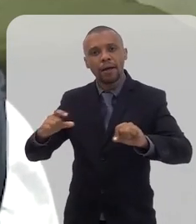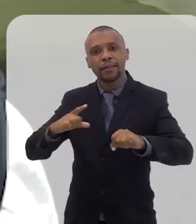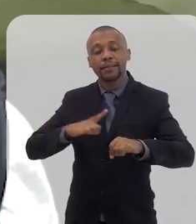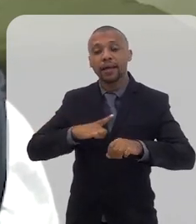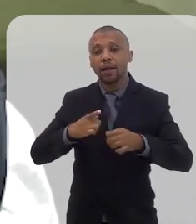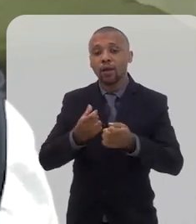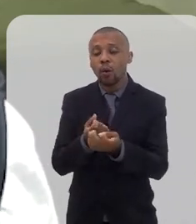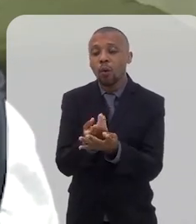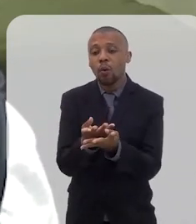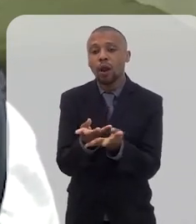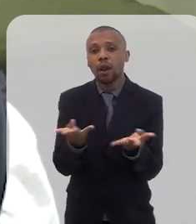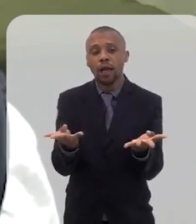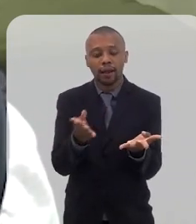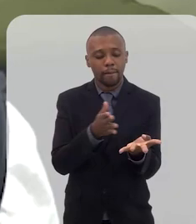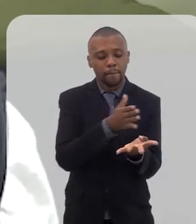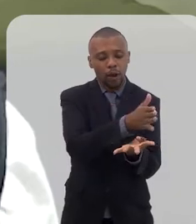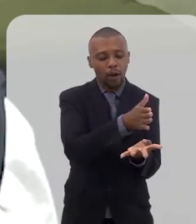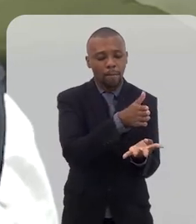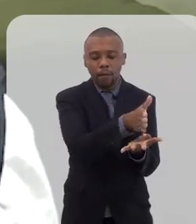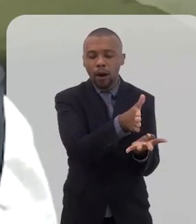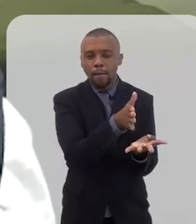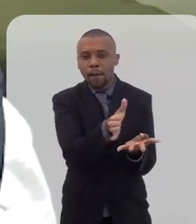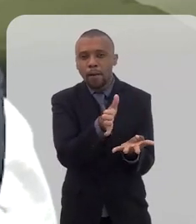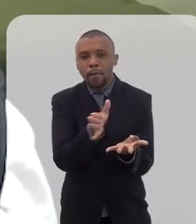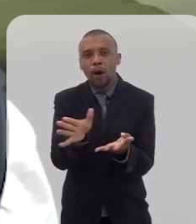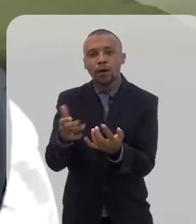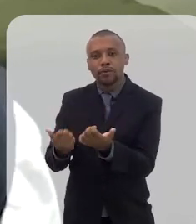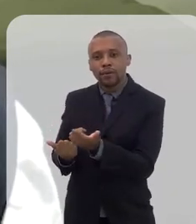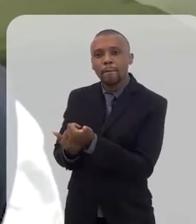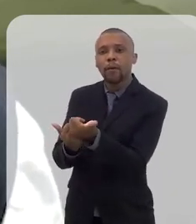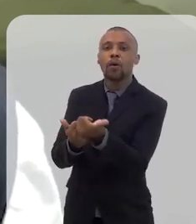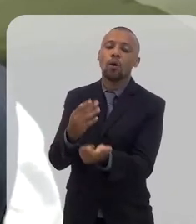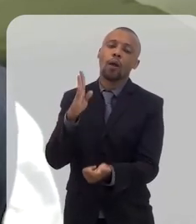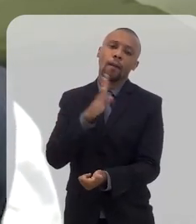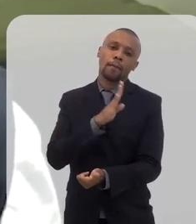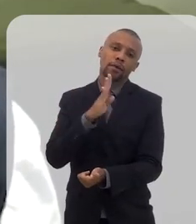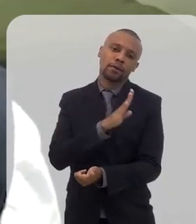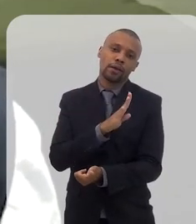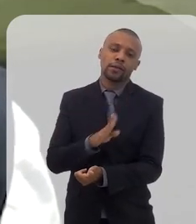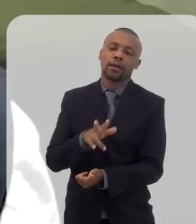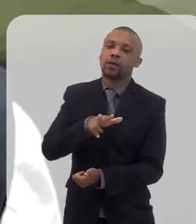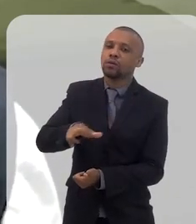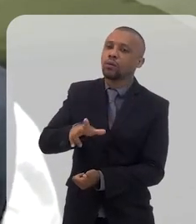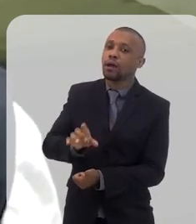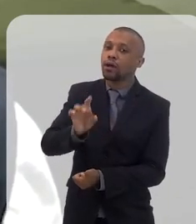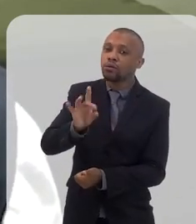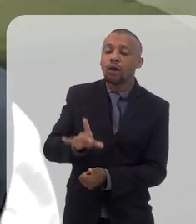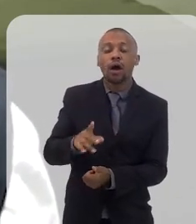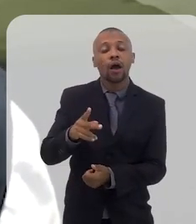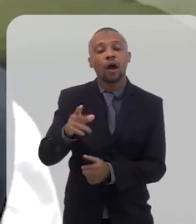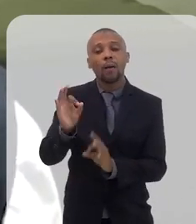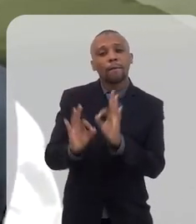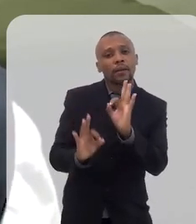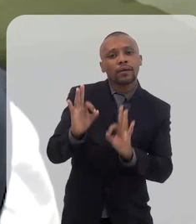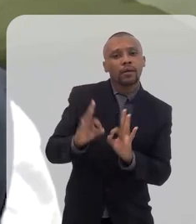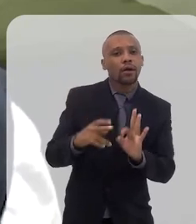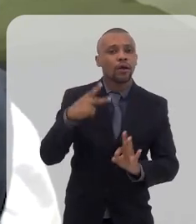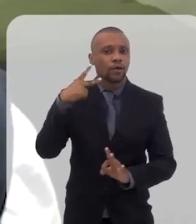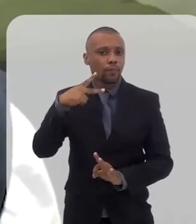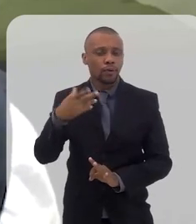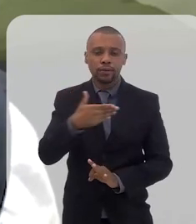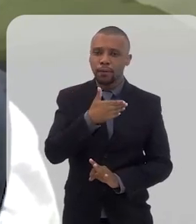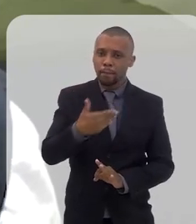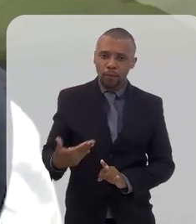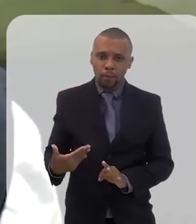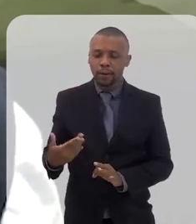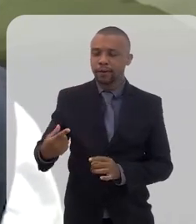muito grande de apoio nessas questões emergenciais, né? Não só no planejamento de políticas públicas cíclicas, mas também nas